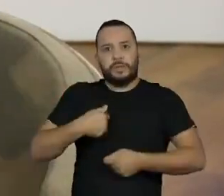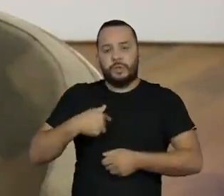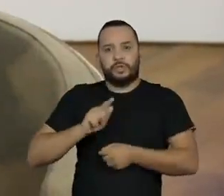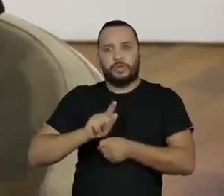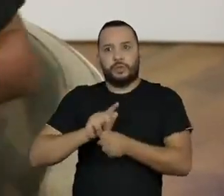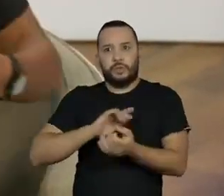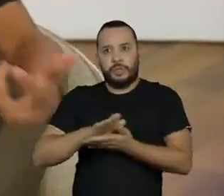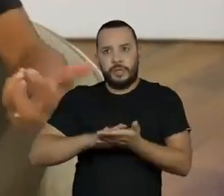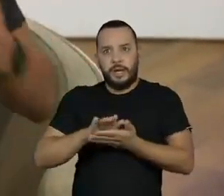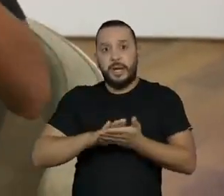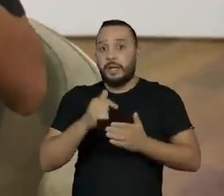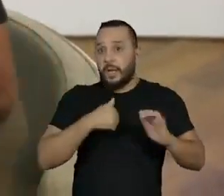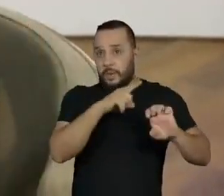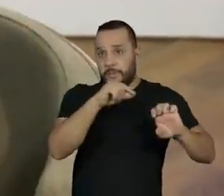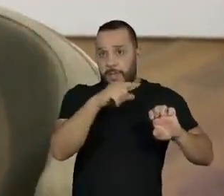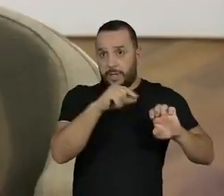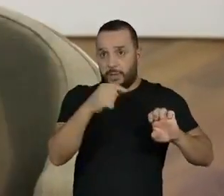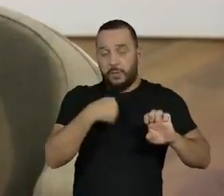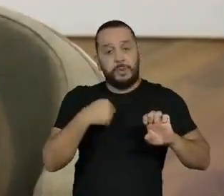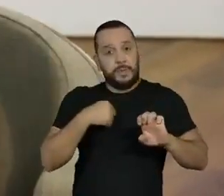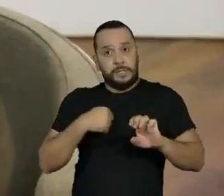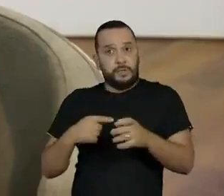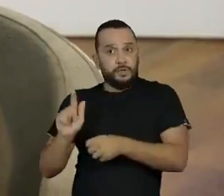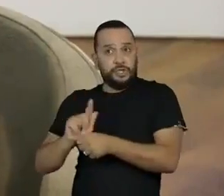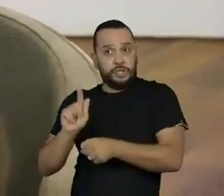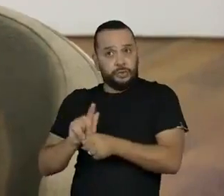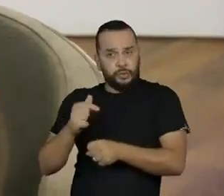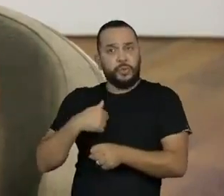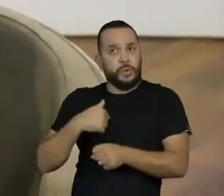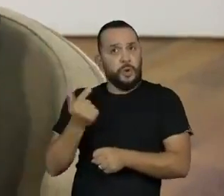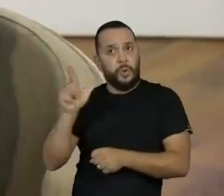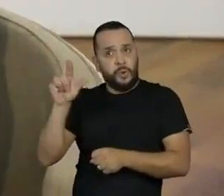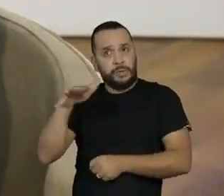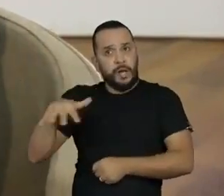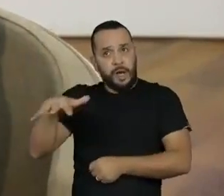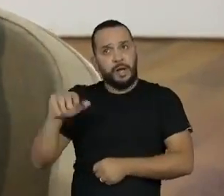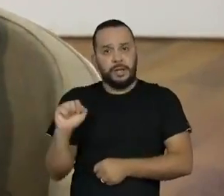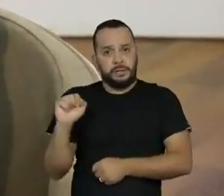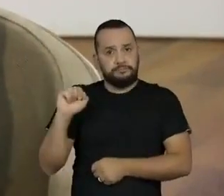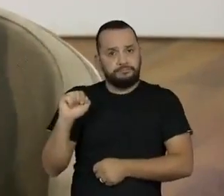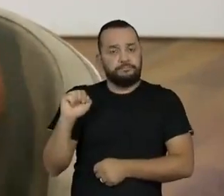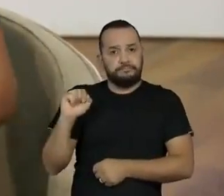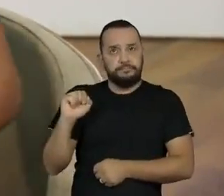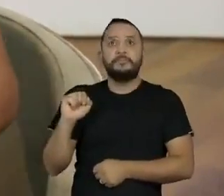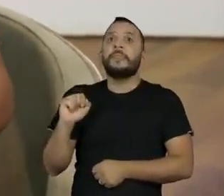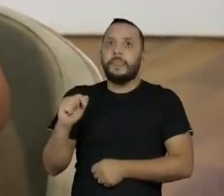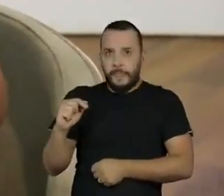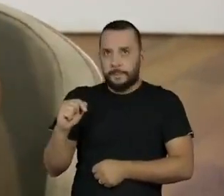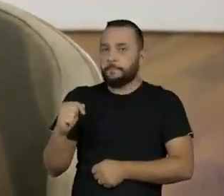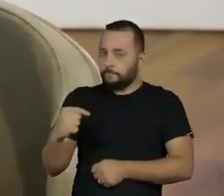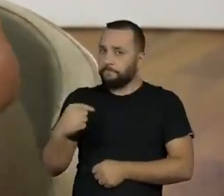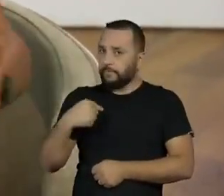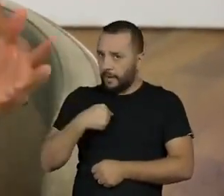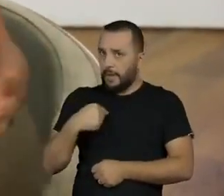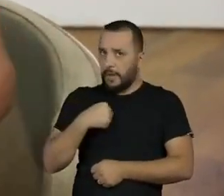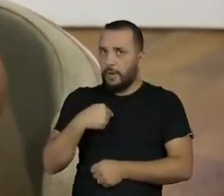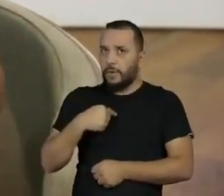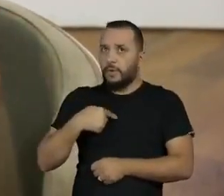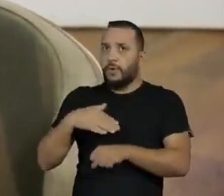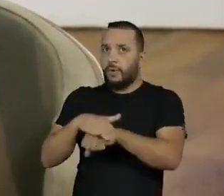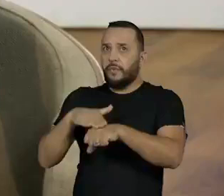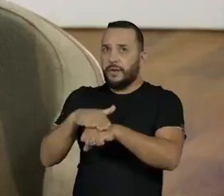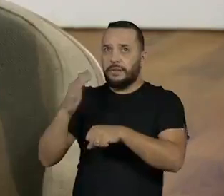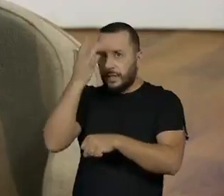sou empreendedor. O empreendedor cria, mas não necessariamente ele consegue gerir aquele dia a dia. E aí eu fui conversar